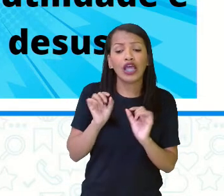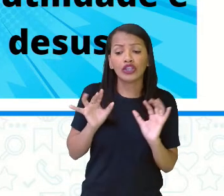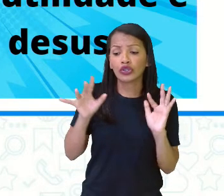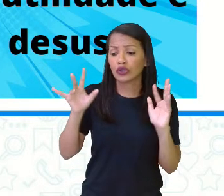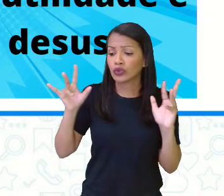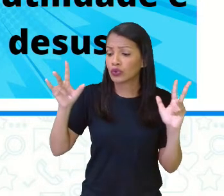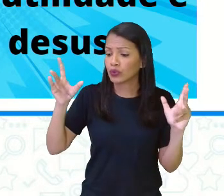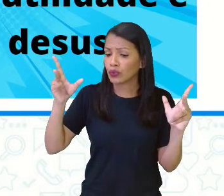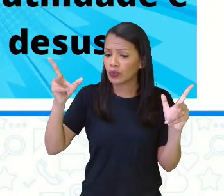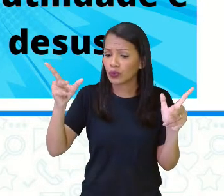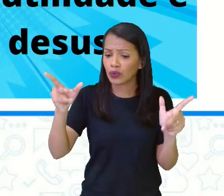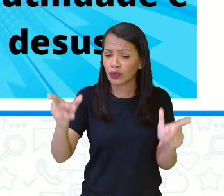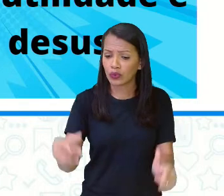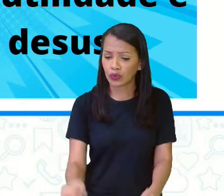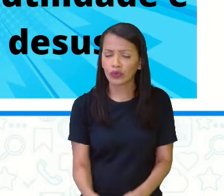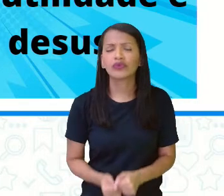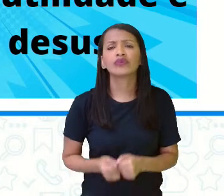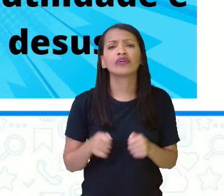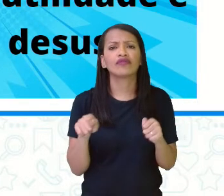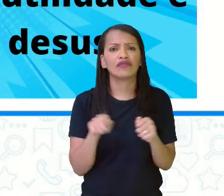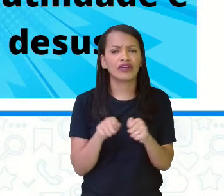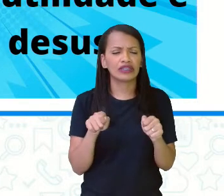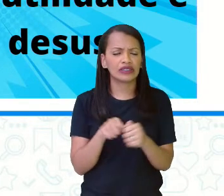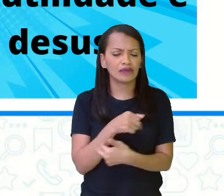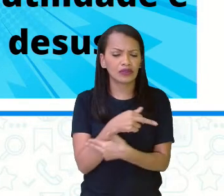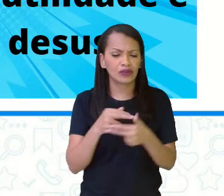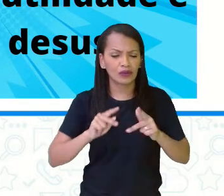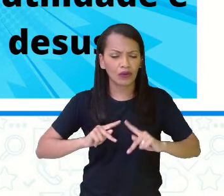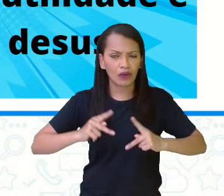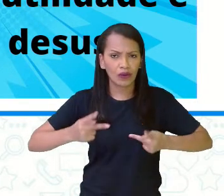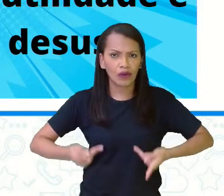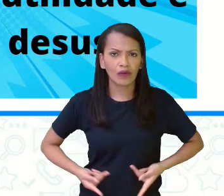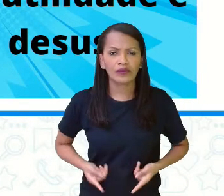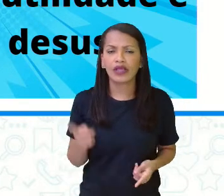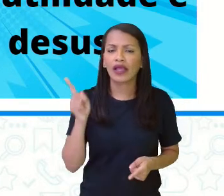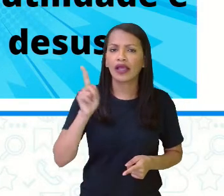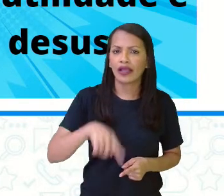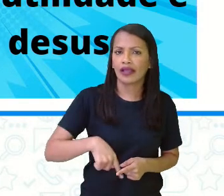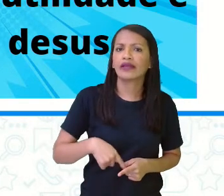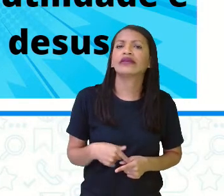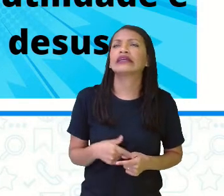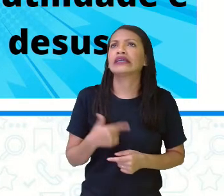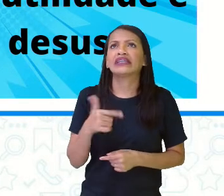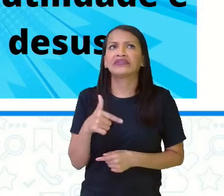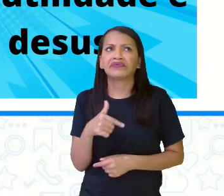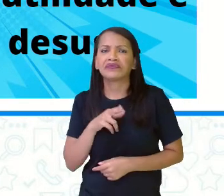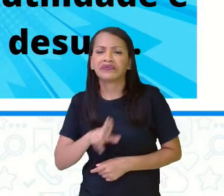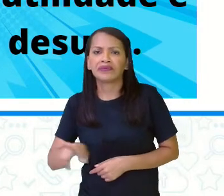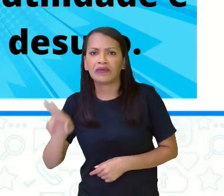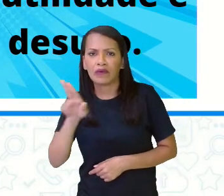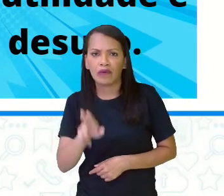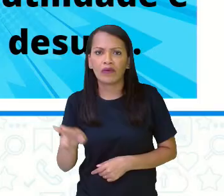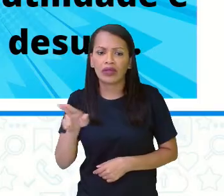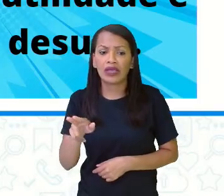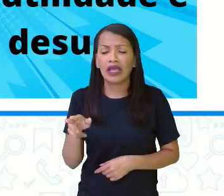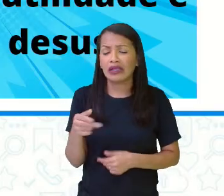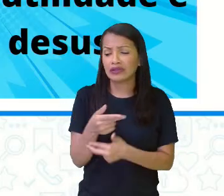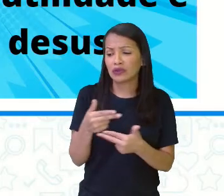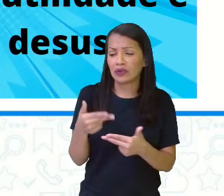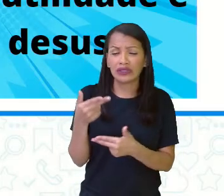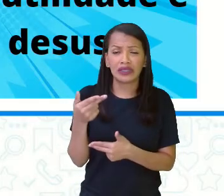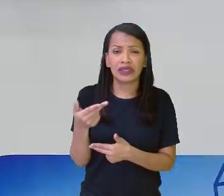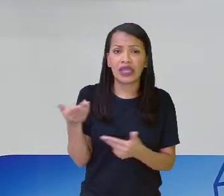resíduos gerados pelas atividades humanas, que é considerado sem utilidade e que entrou em desuso. Então,